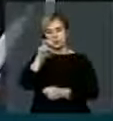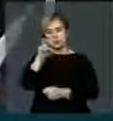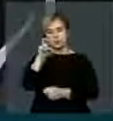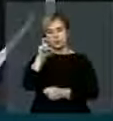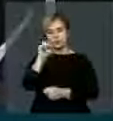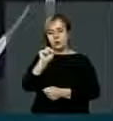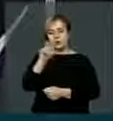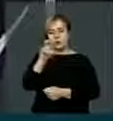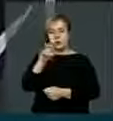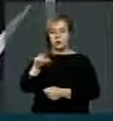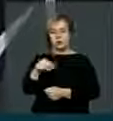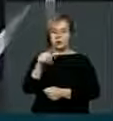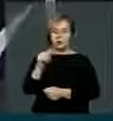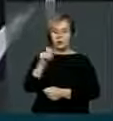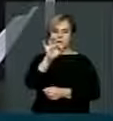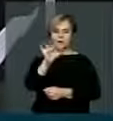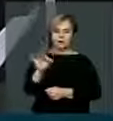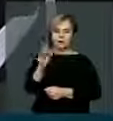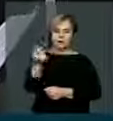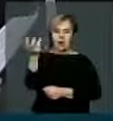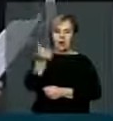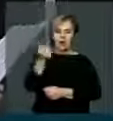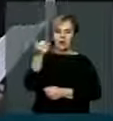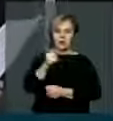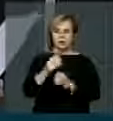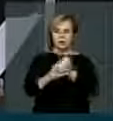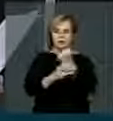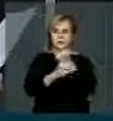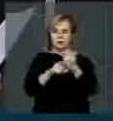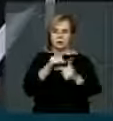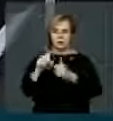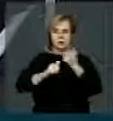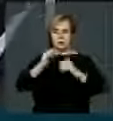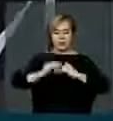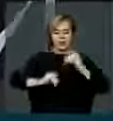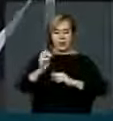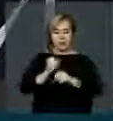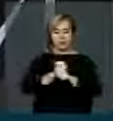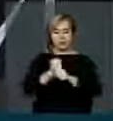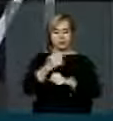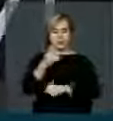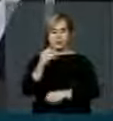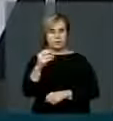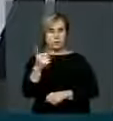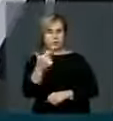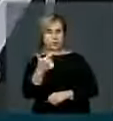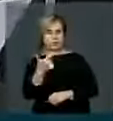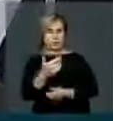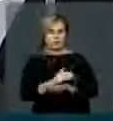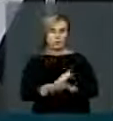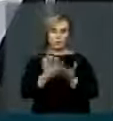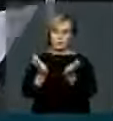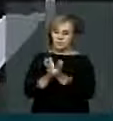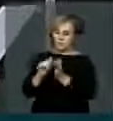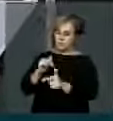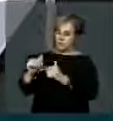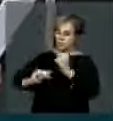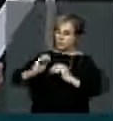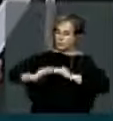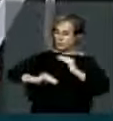85,7% da receita de seguros da atividade portanto em 2012 essas ações